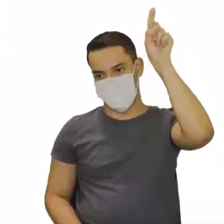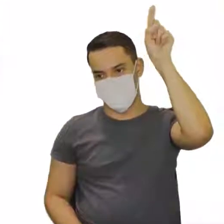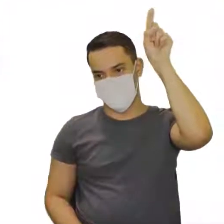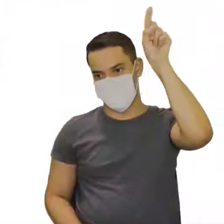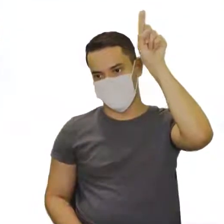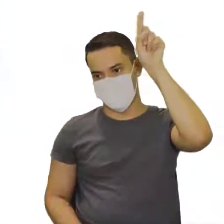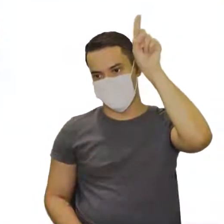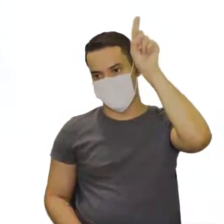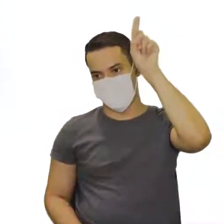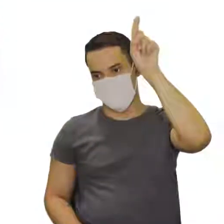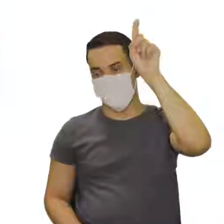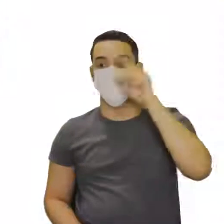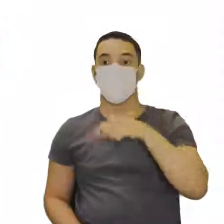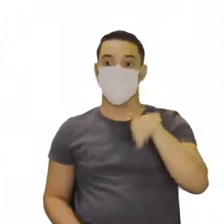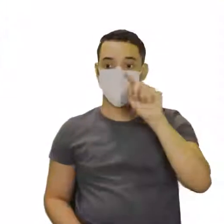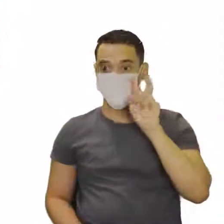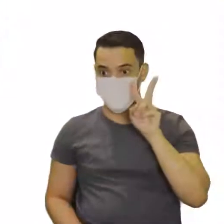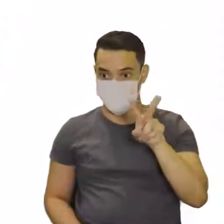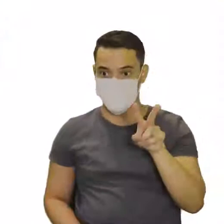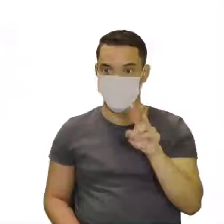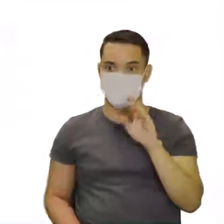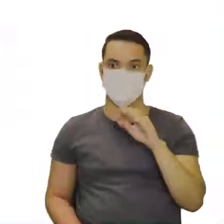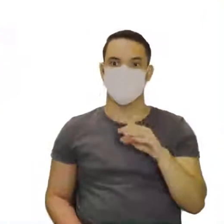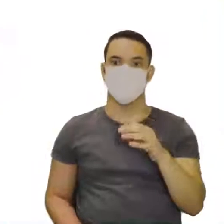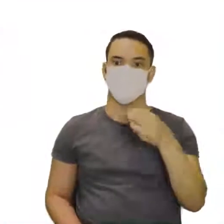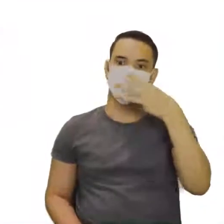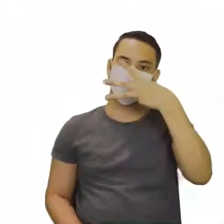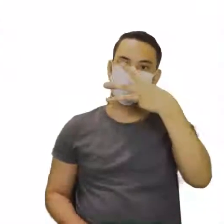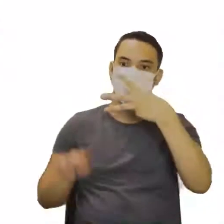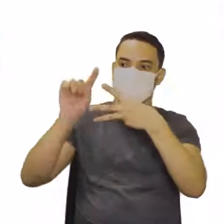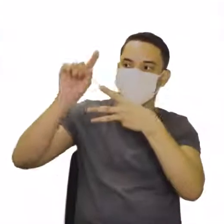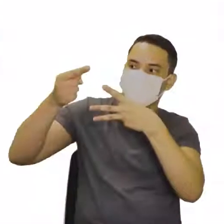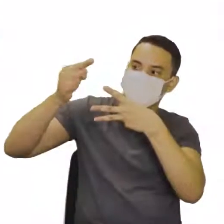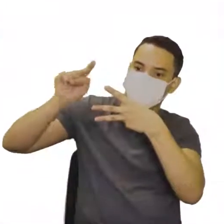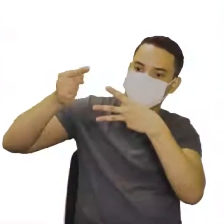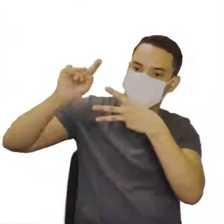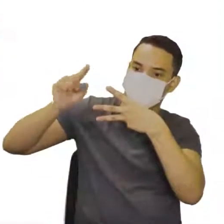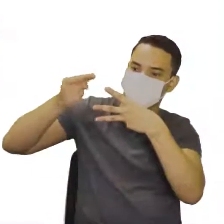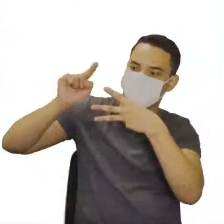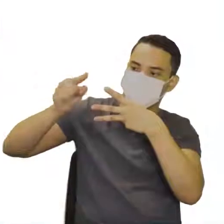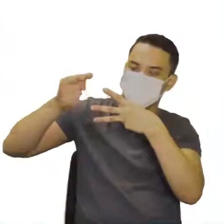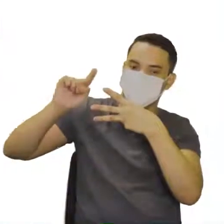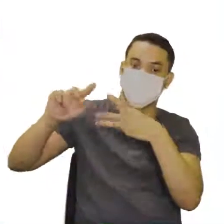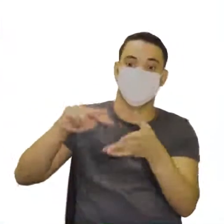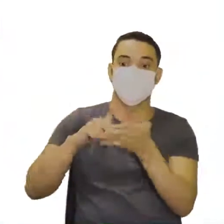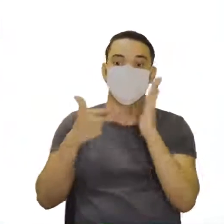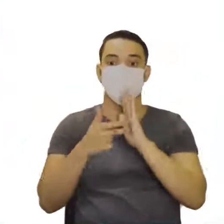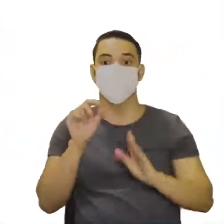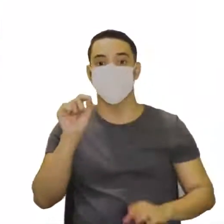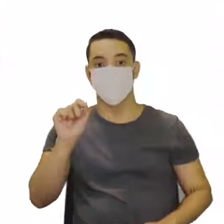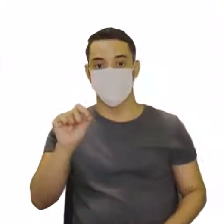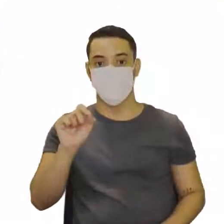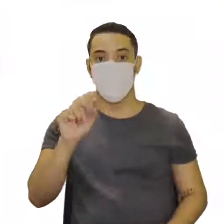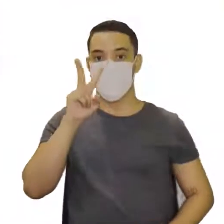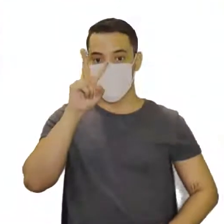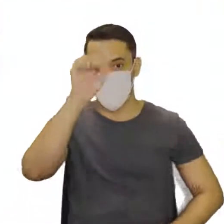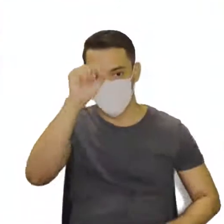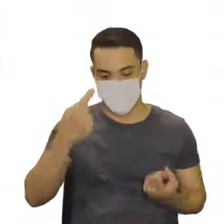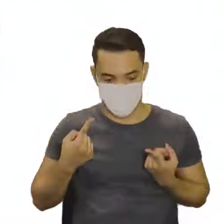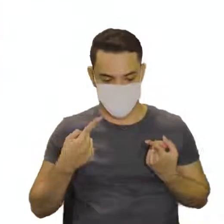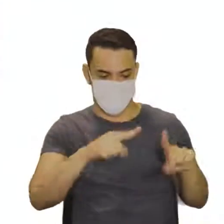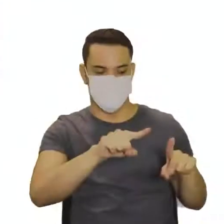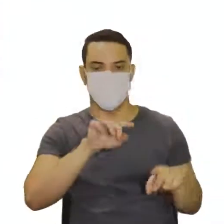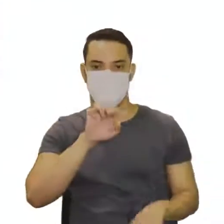Epson com essa vírgulazinha ali em cima, né? Com esse sinalzinho ali, é força